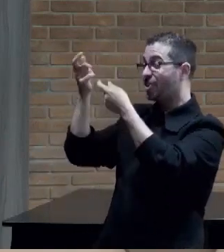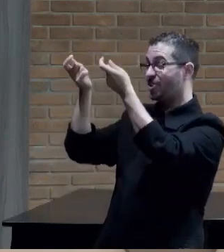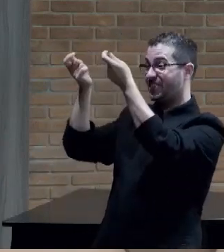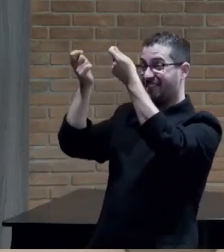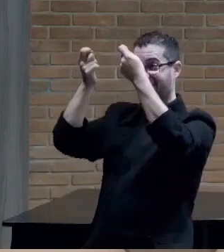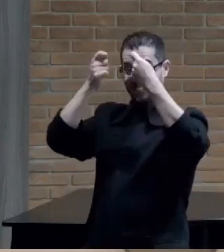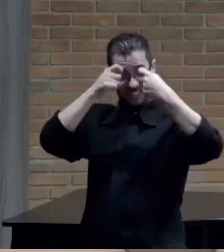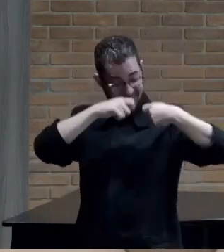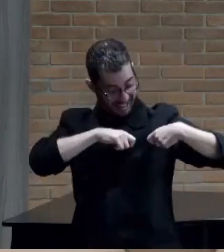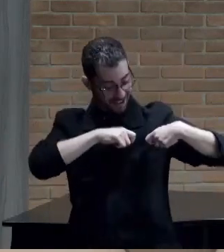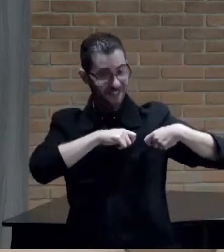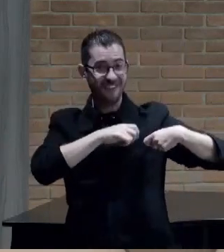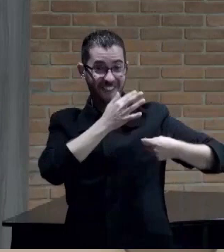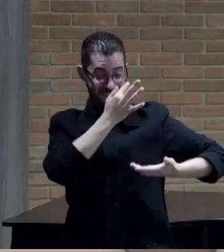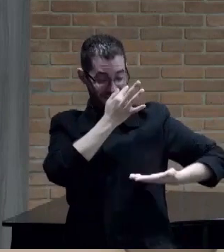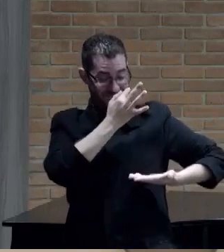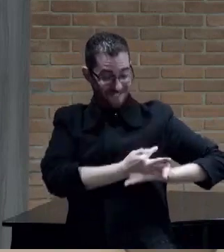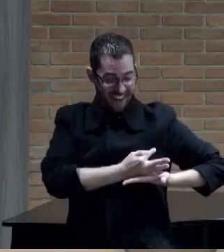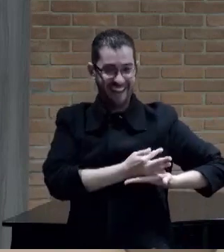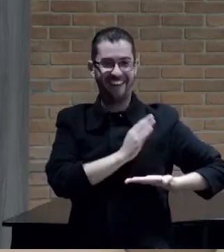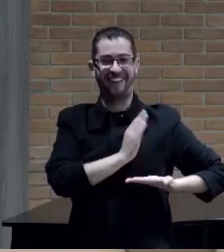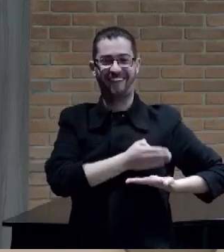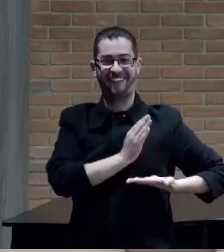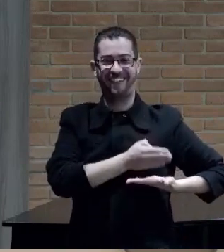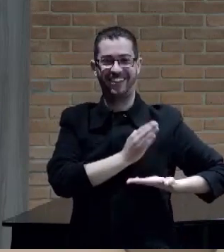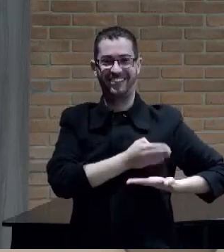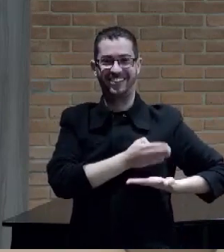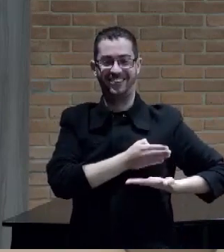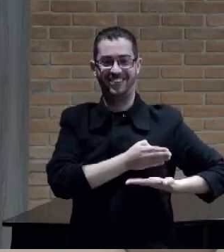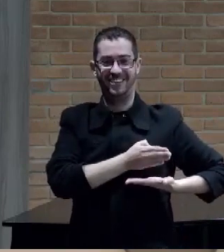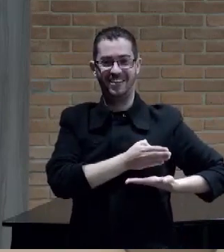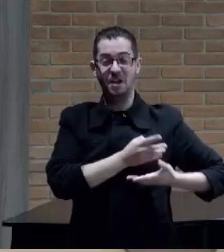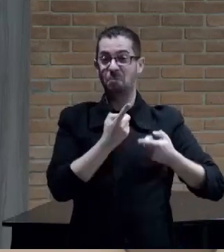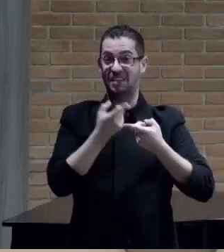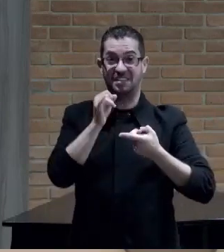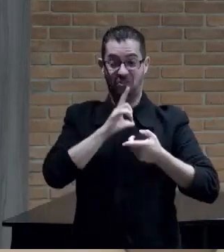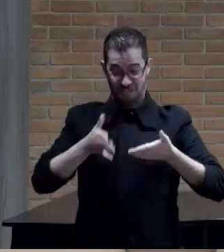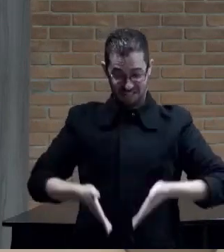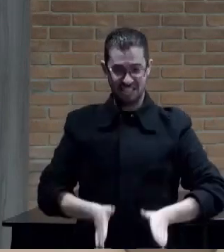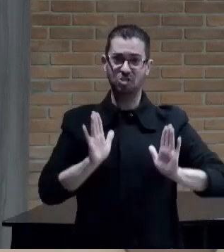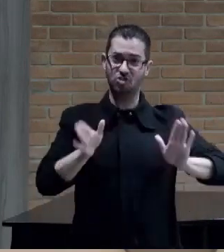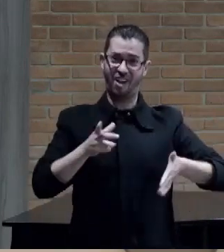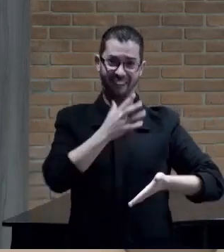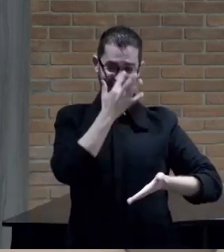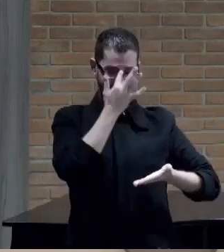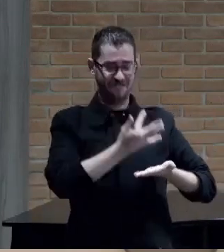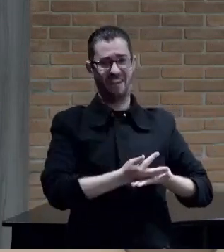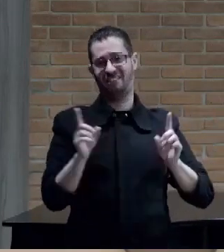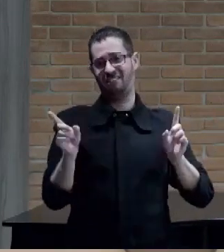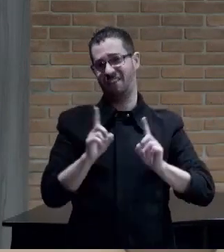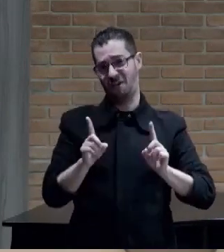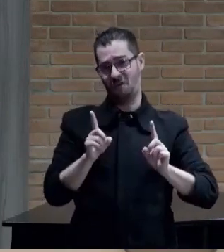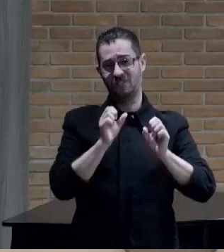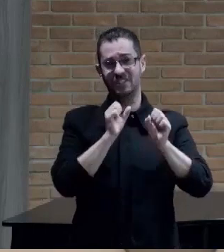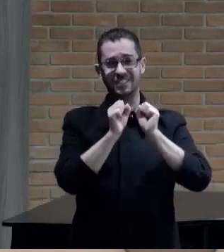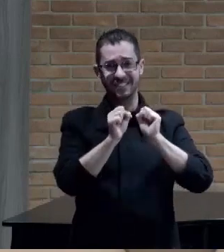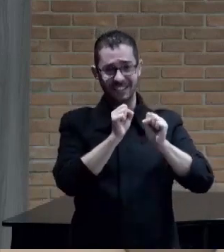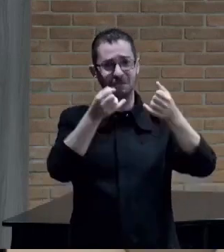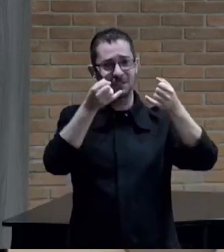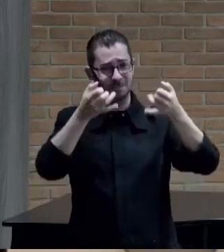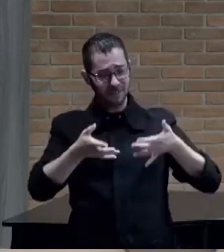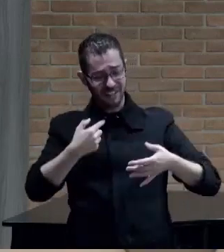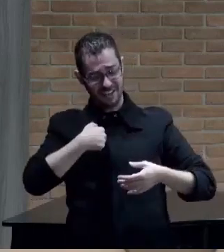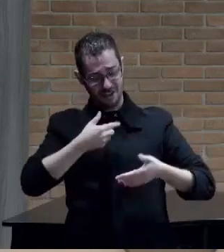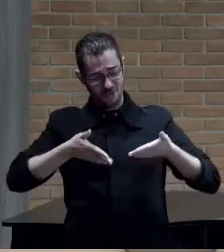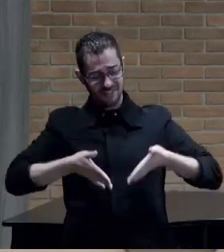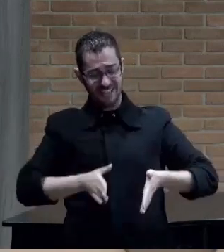coração. Senão eu já tinha nascido com fé, mas o salmista diz que eu nasci em pecado. O salmista